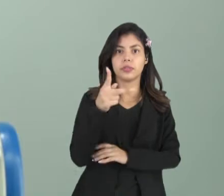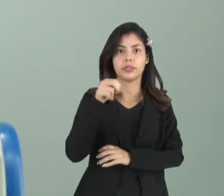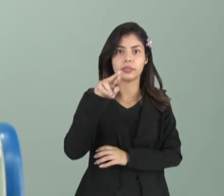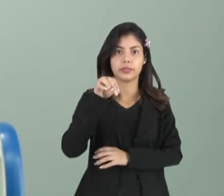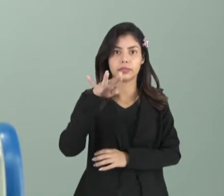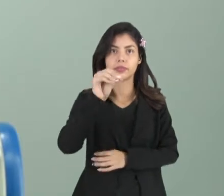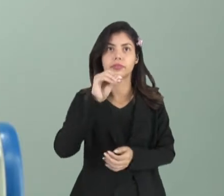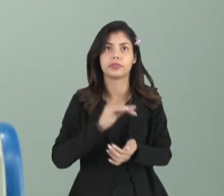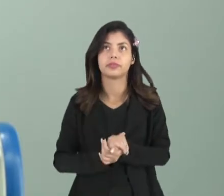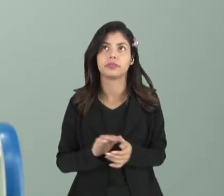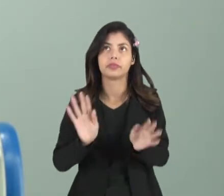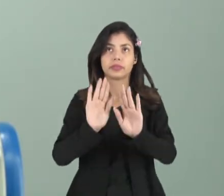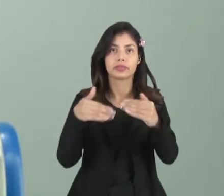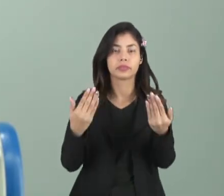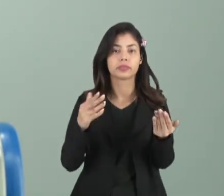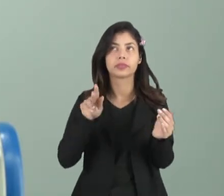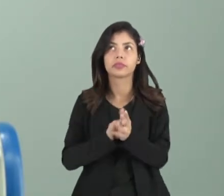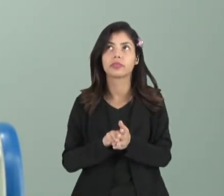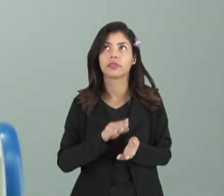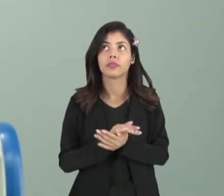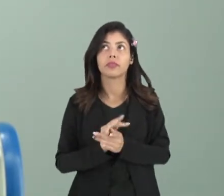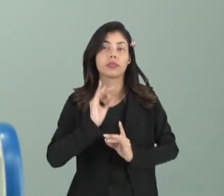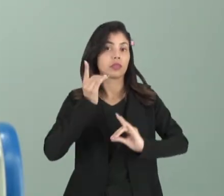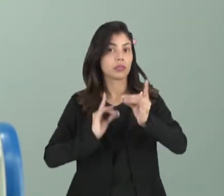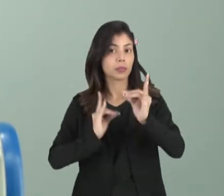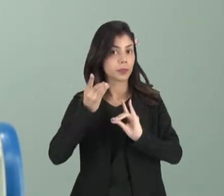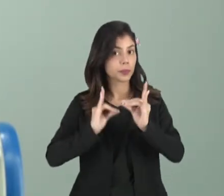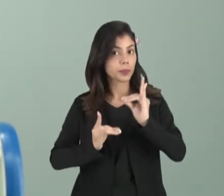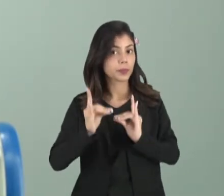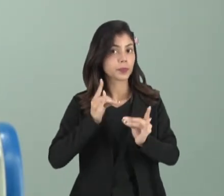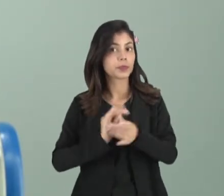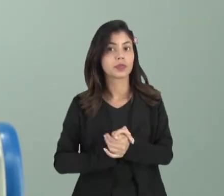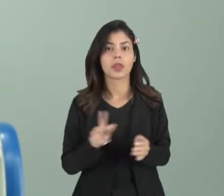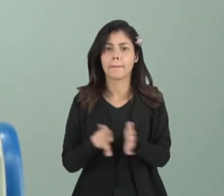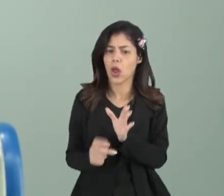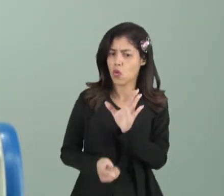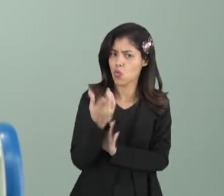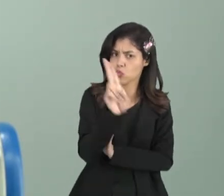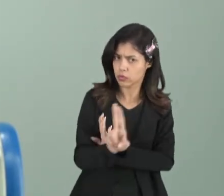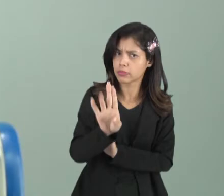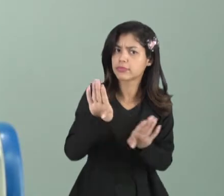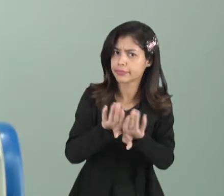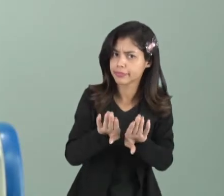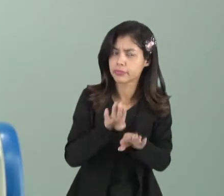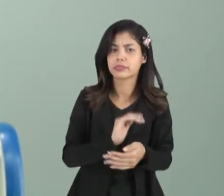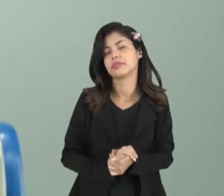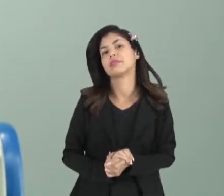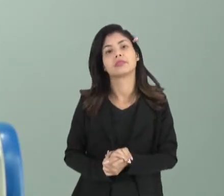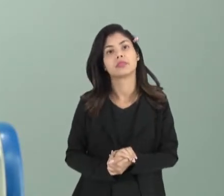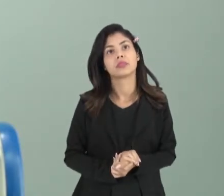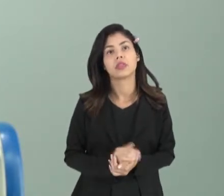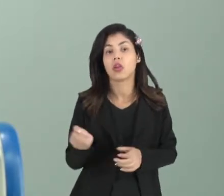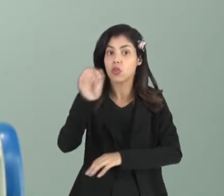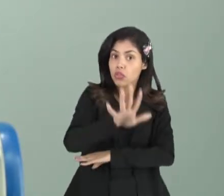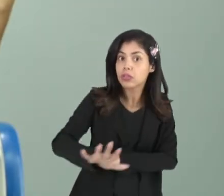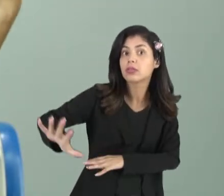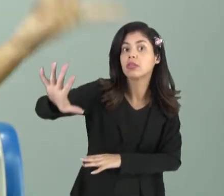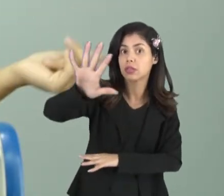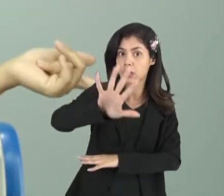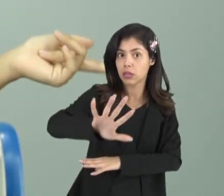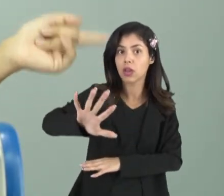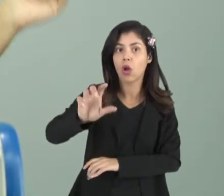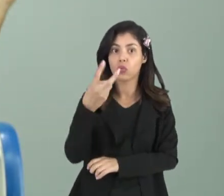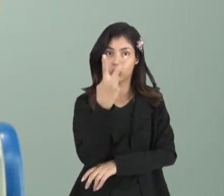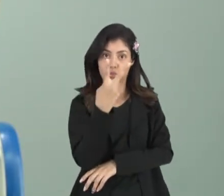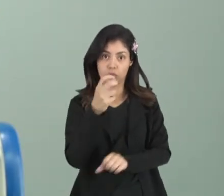que ser liberado e em qual momento que ele precisa, ser utilizado também. Então, de uma forma geral, esses